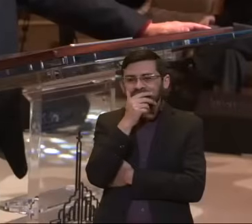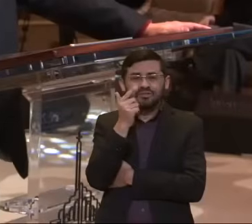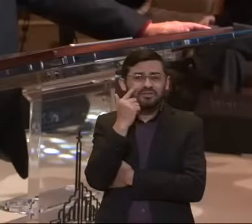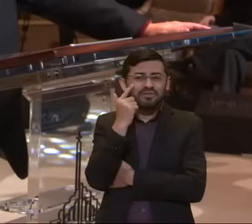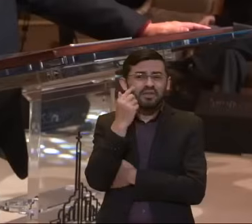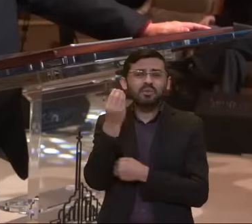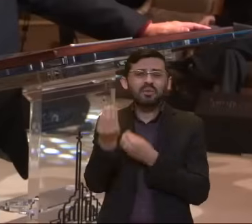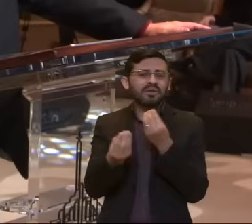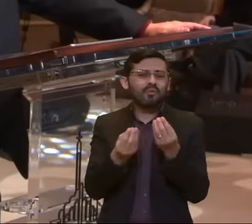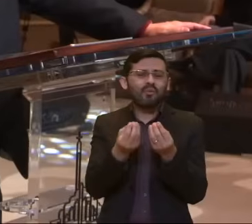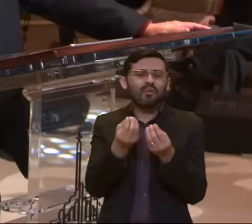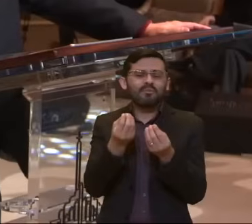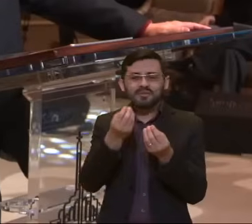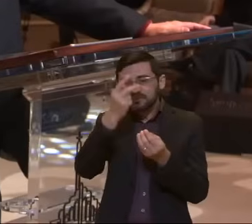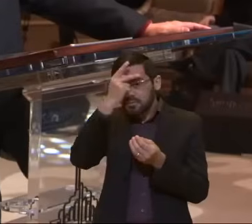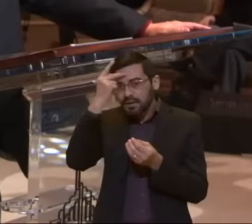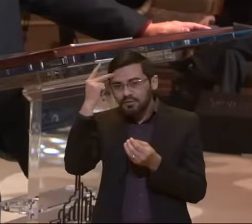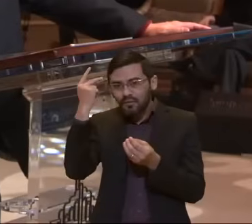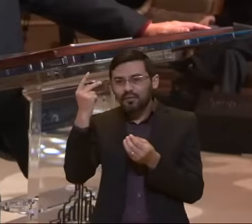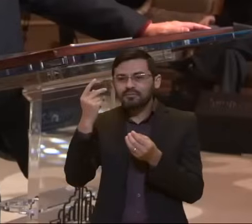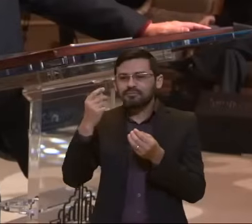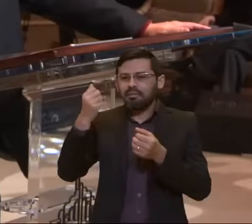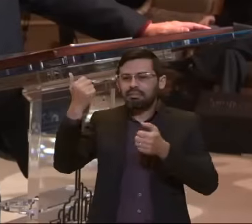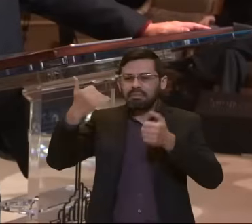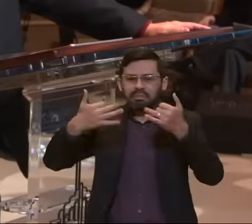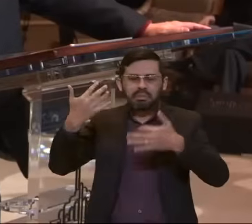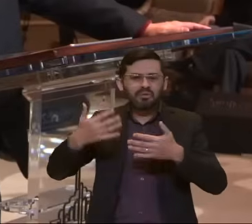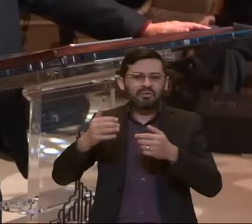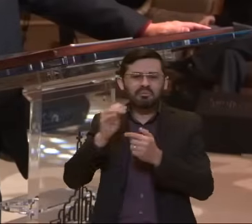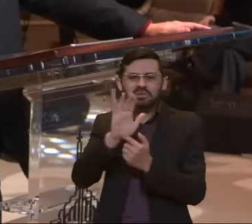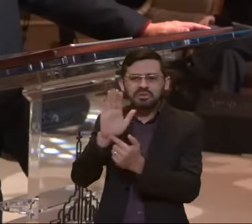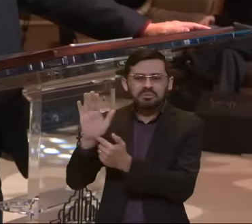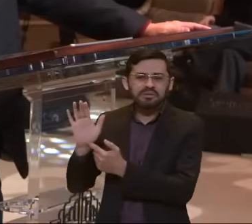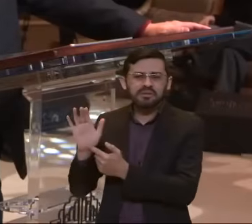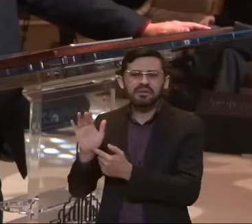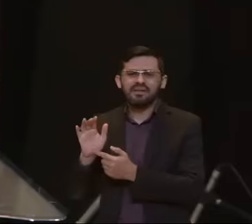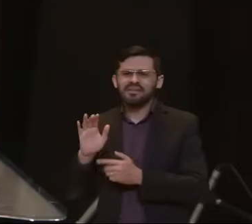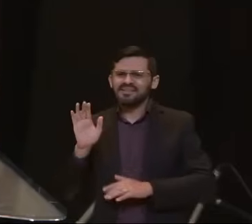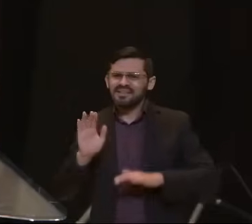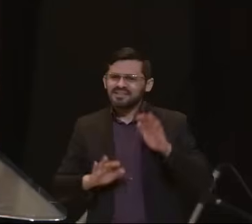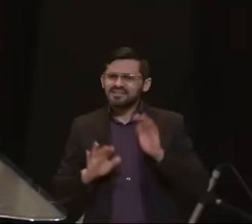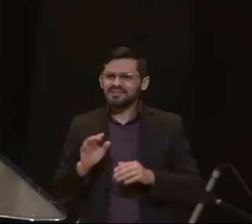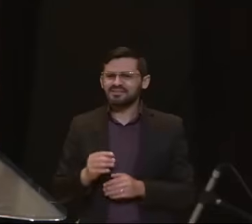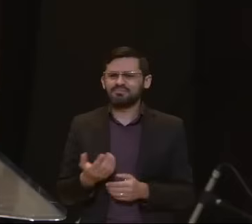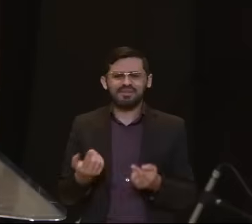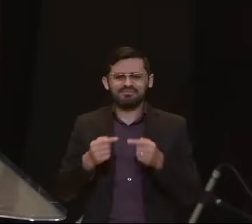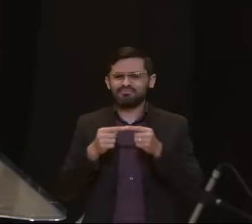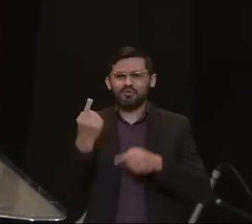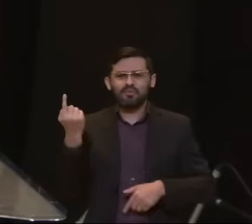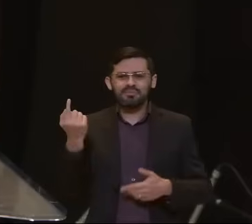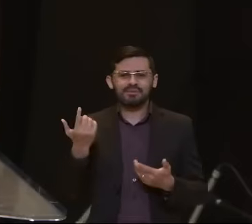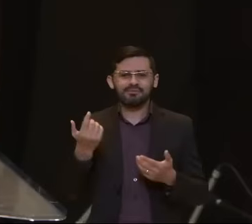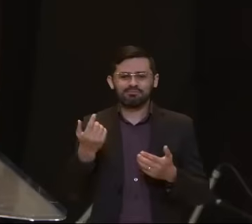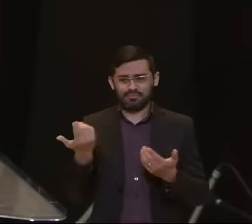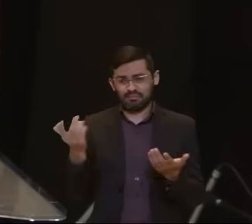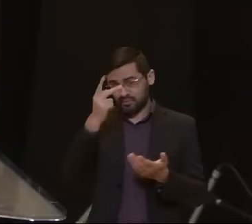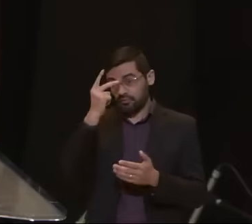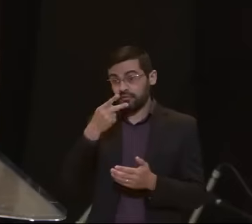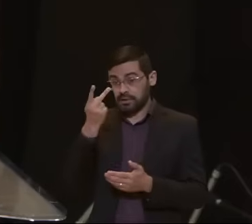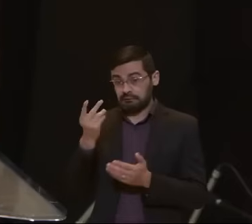as reações das pessoas, e eu vejo algumas reações tão estranhas, tão